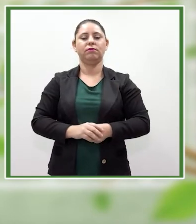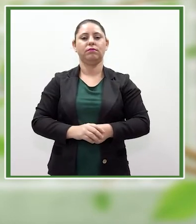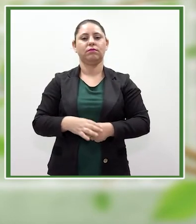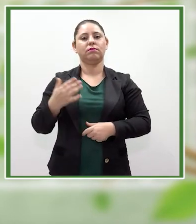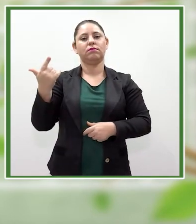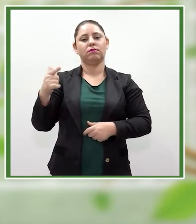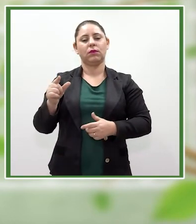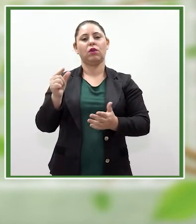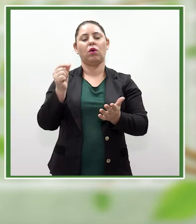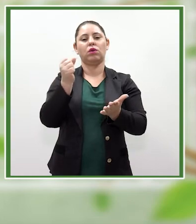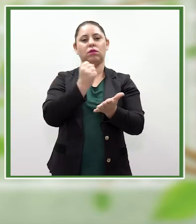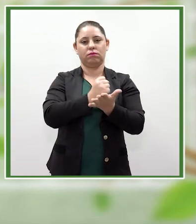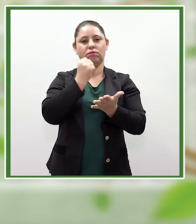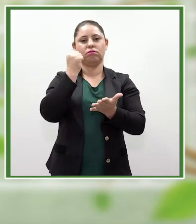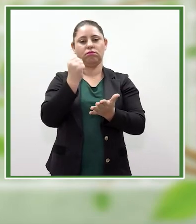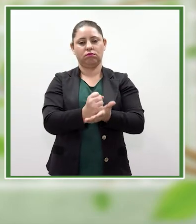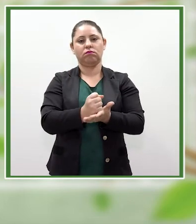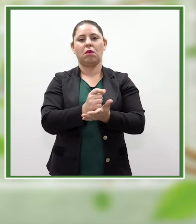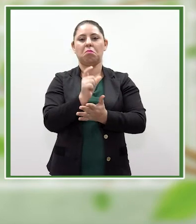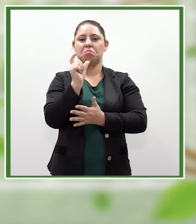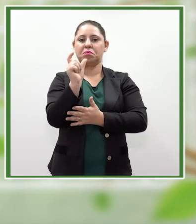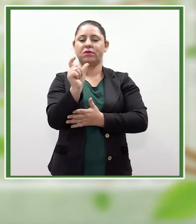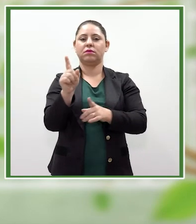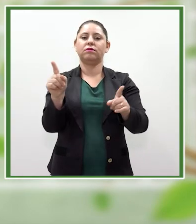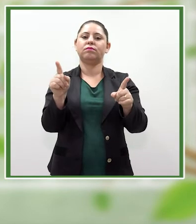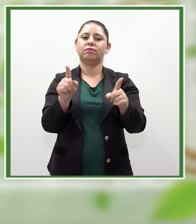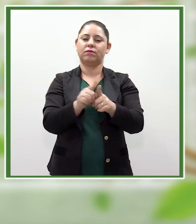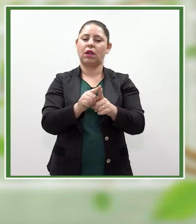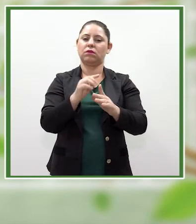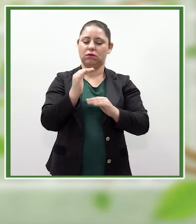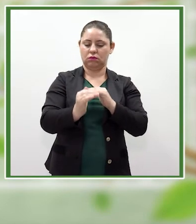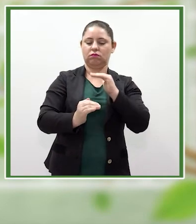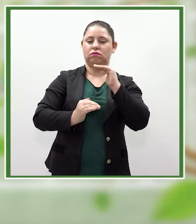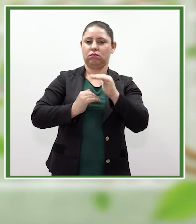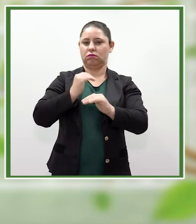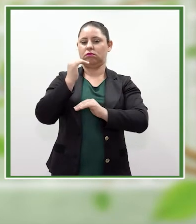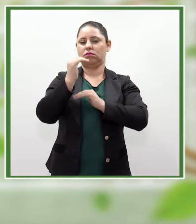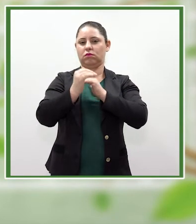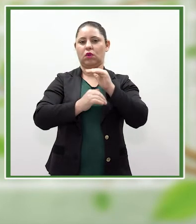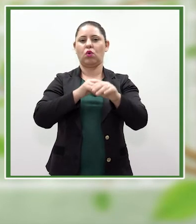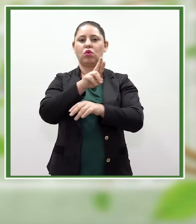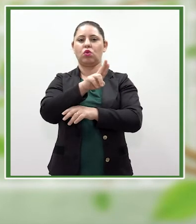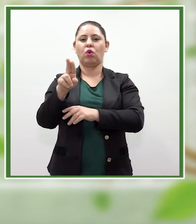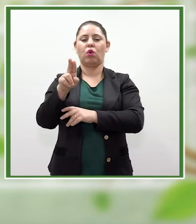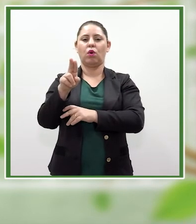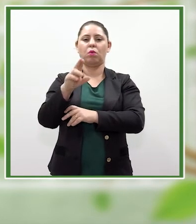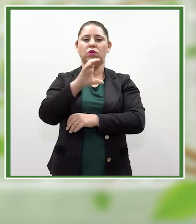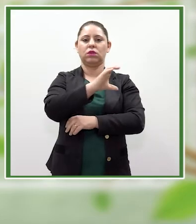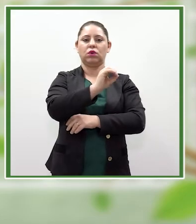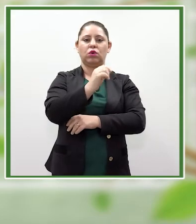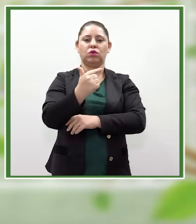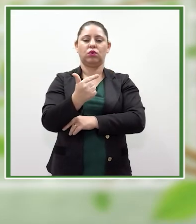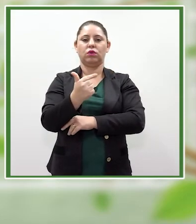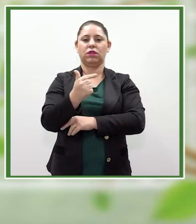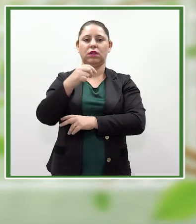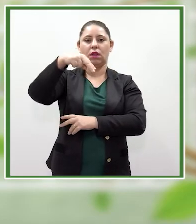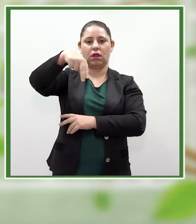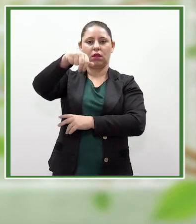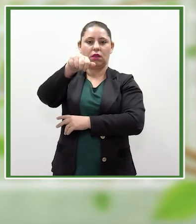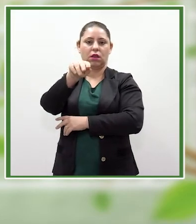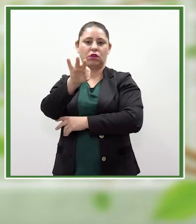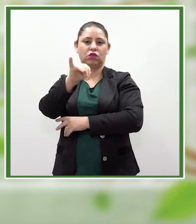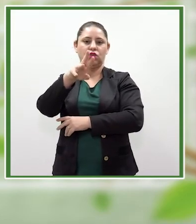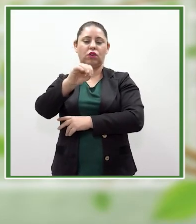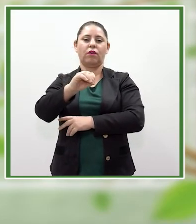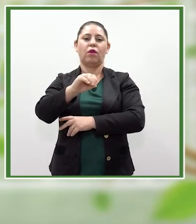Uma outra marca que nós também estamos desenvolvendo é a marca chamada Carbono Nativo, para